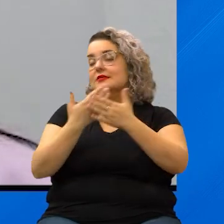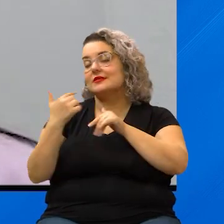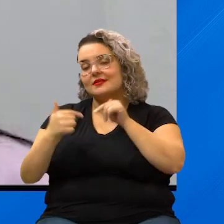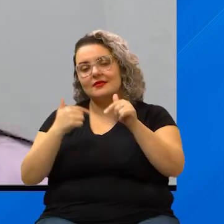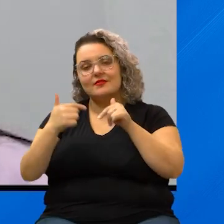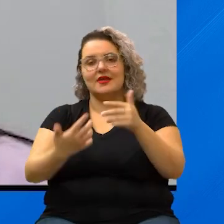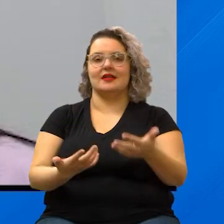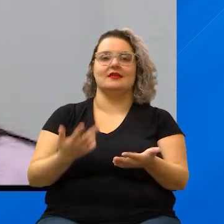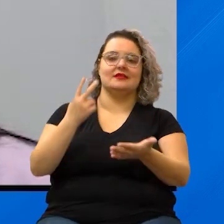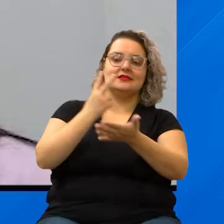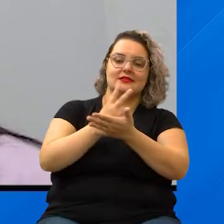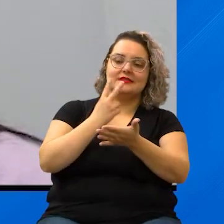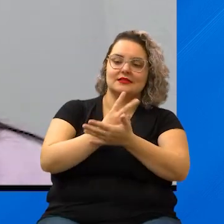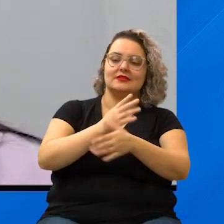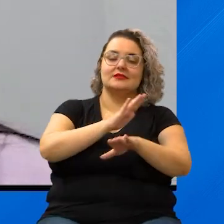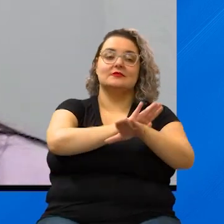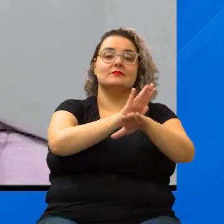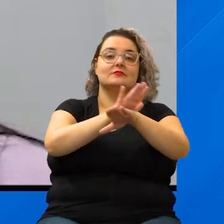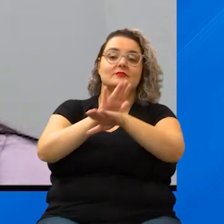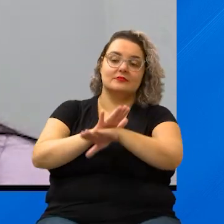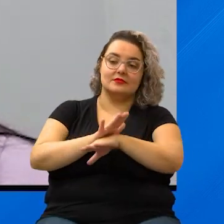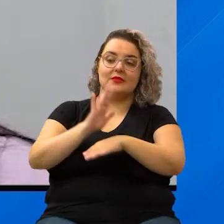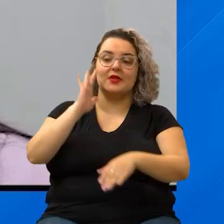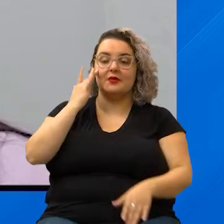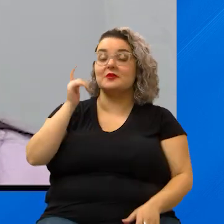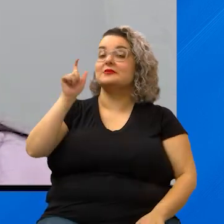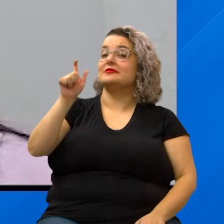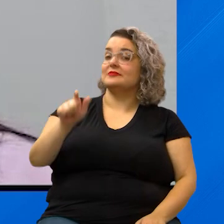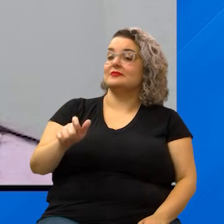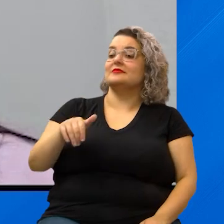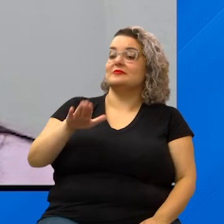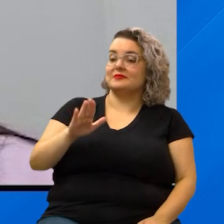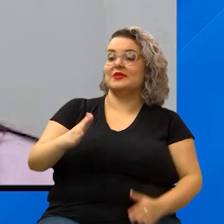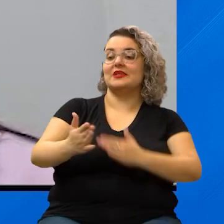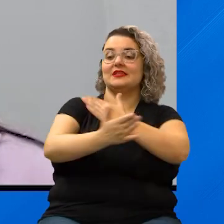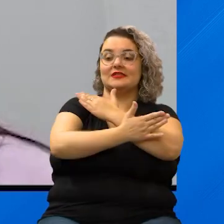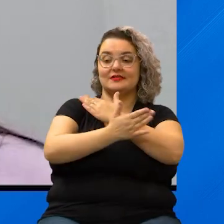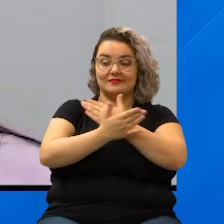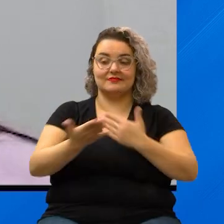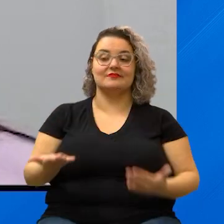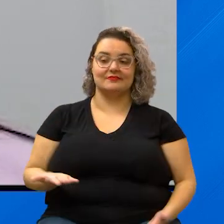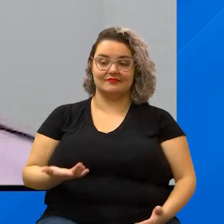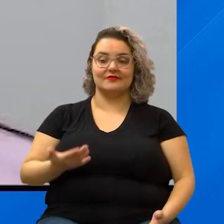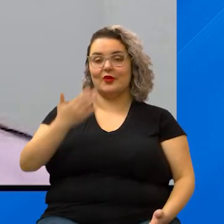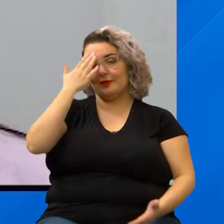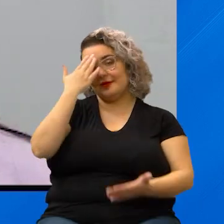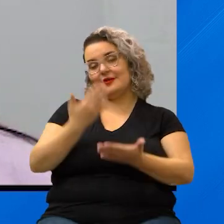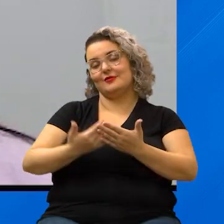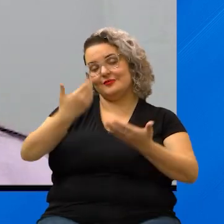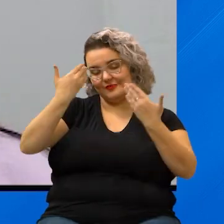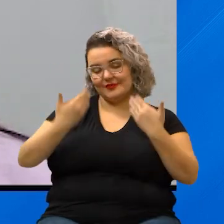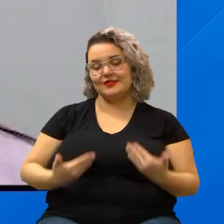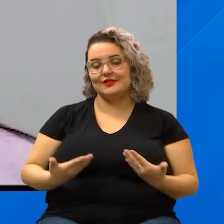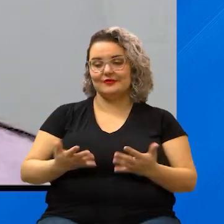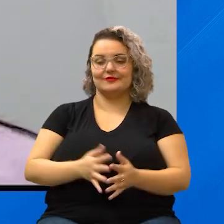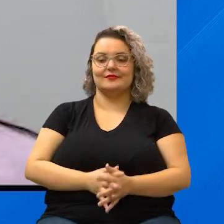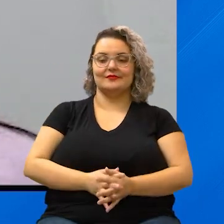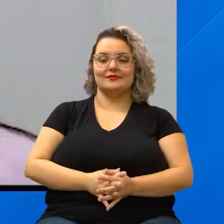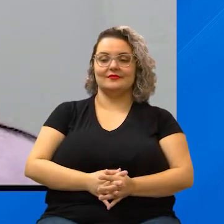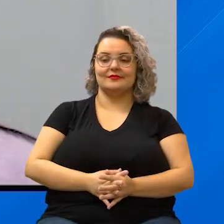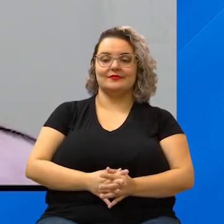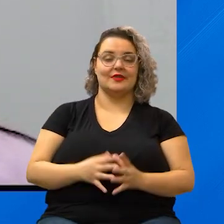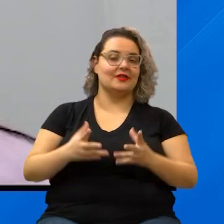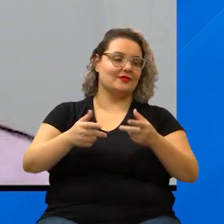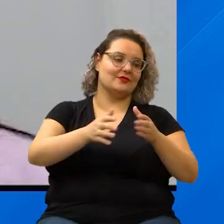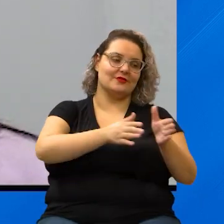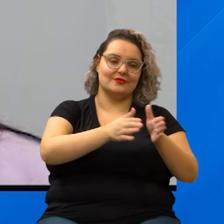quis estudar, sempre quis trabalhar e sempre quis ajudar. E acho que a pessoa que mais você ajudou nesse tempo, eu creio que foi eu.